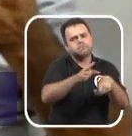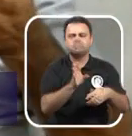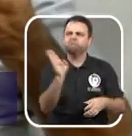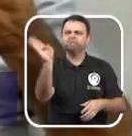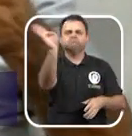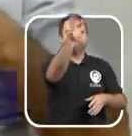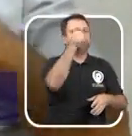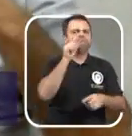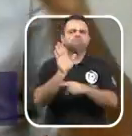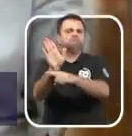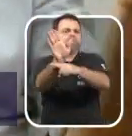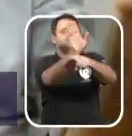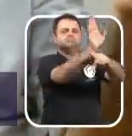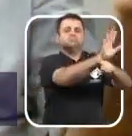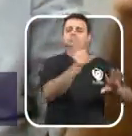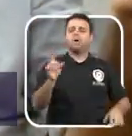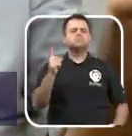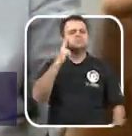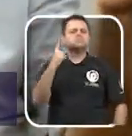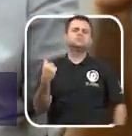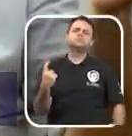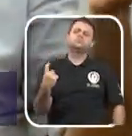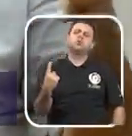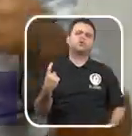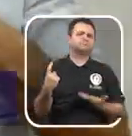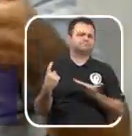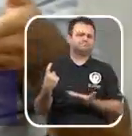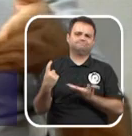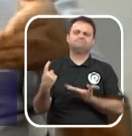tem sentido isso. Um trabalho quase que xotesco dela